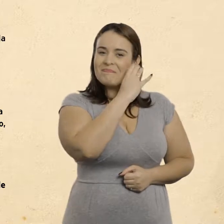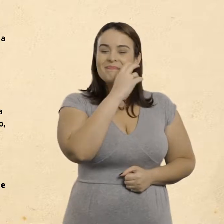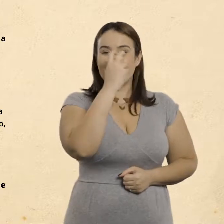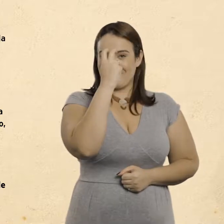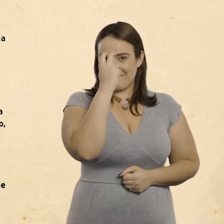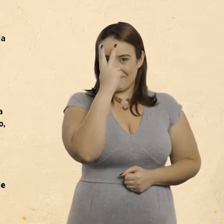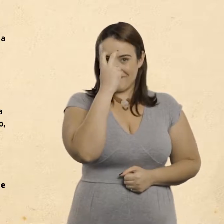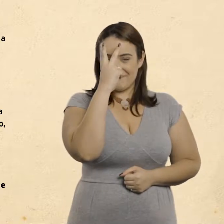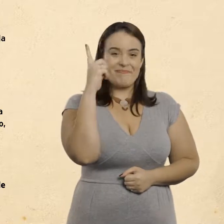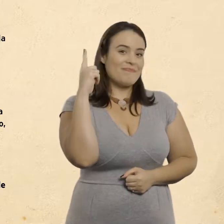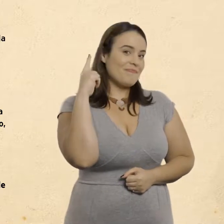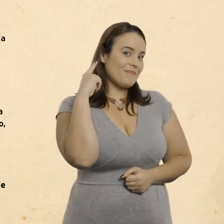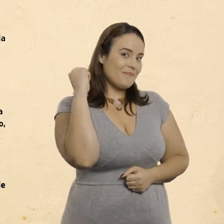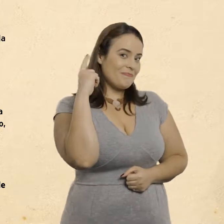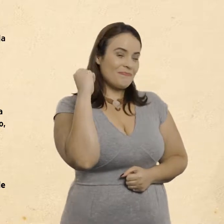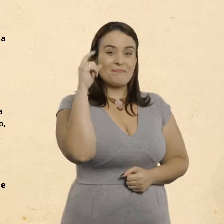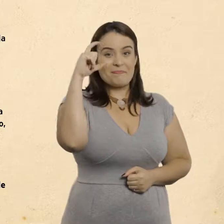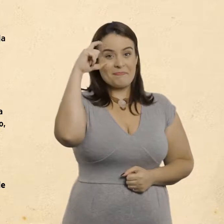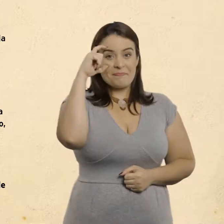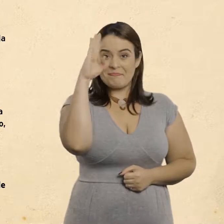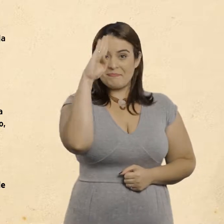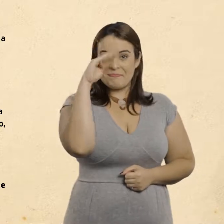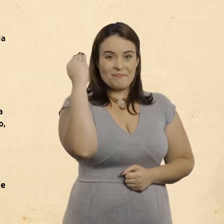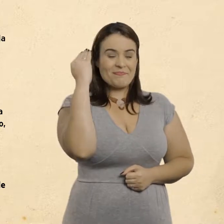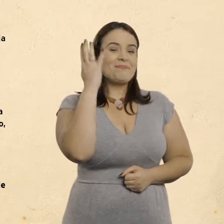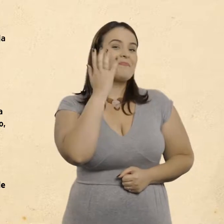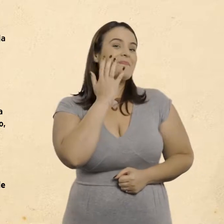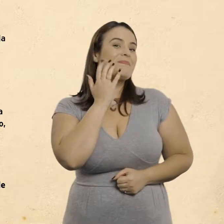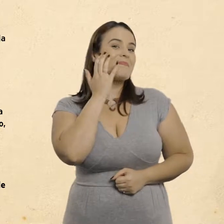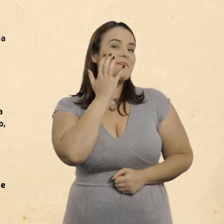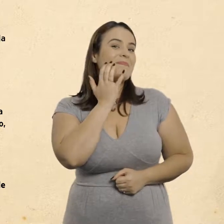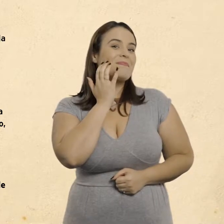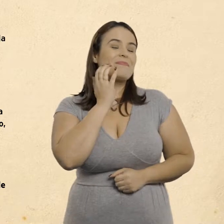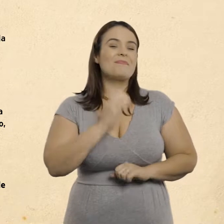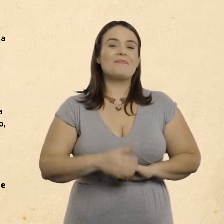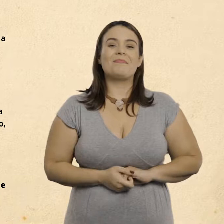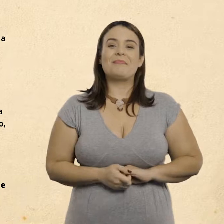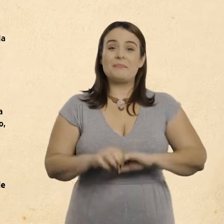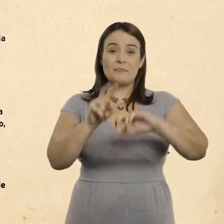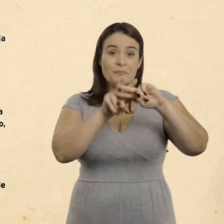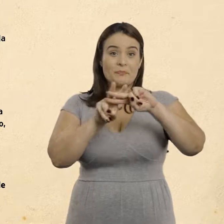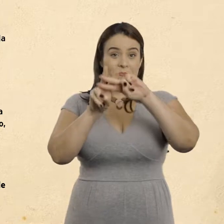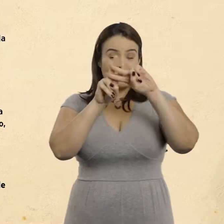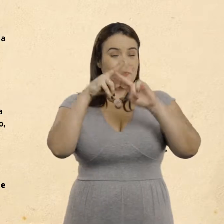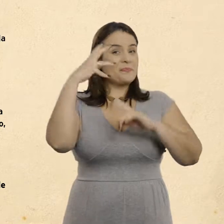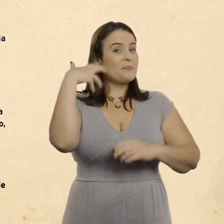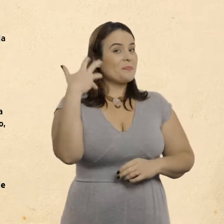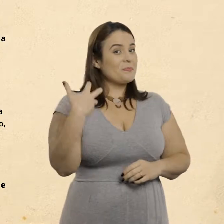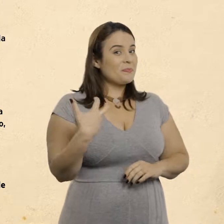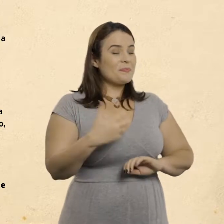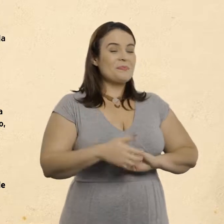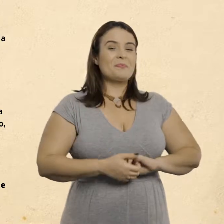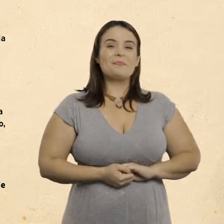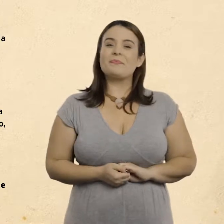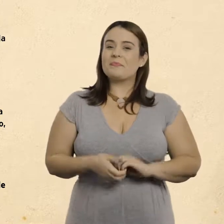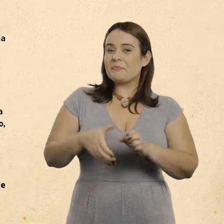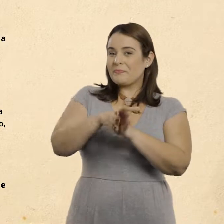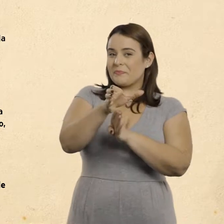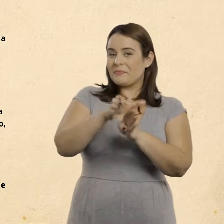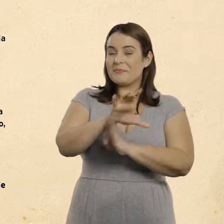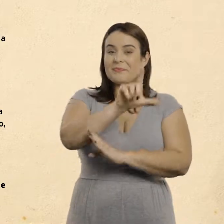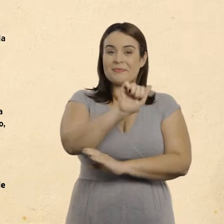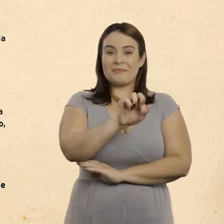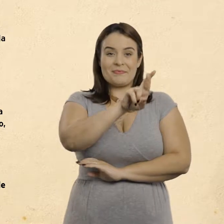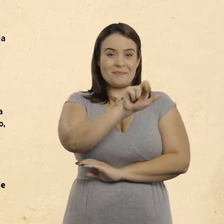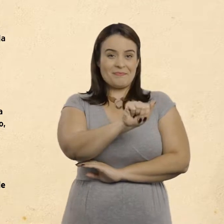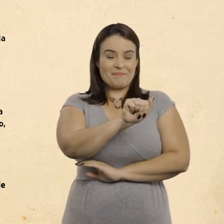Castro, Bruno Treviso, Bruno Félix, Cassiano Fraga e Juliana R. Revisão, Bárbara